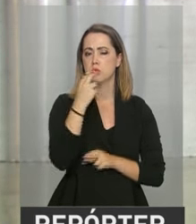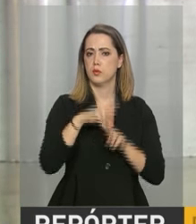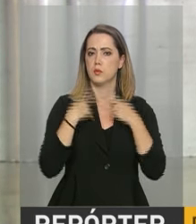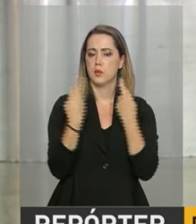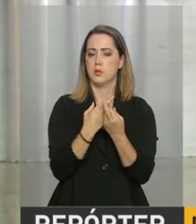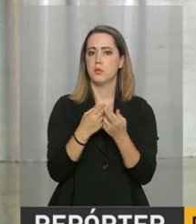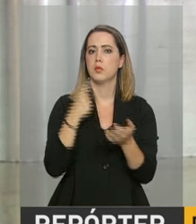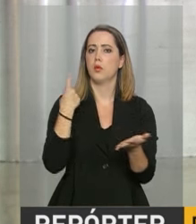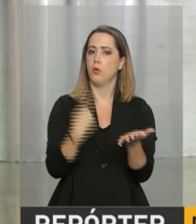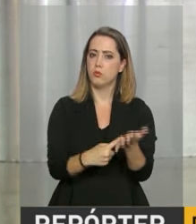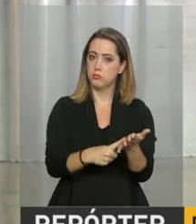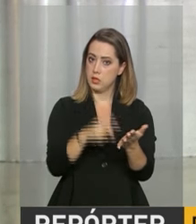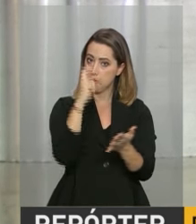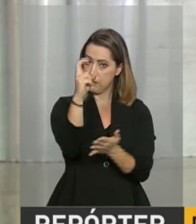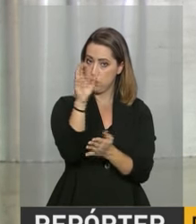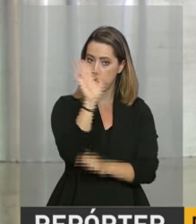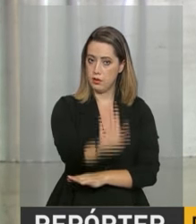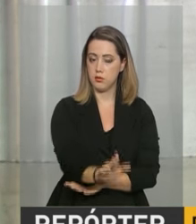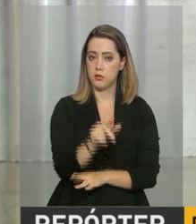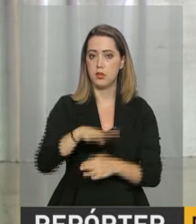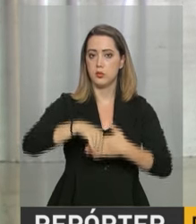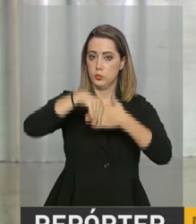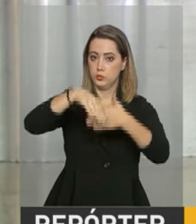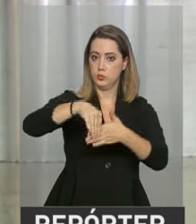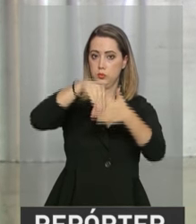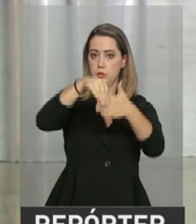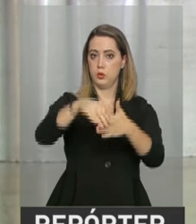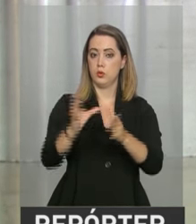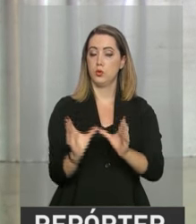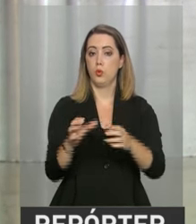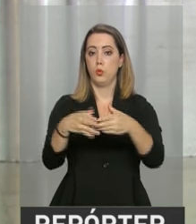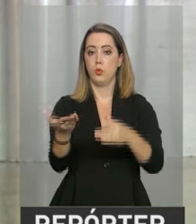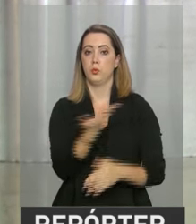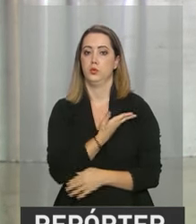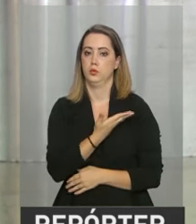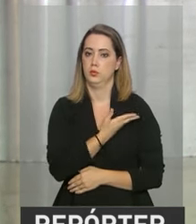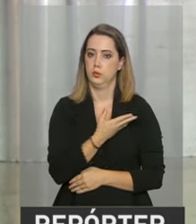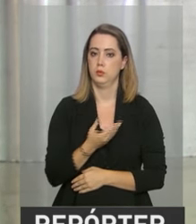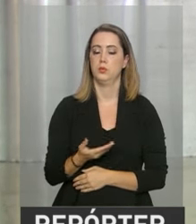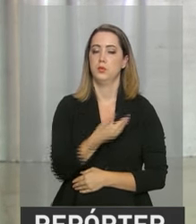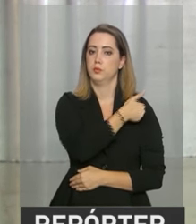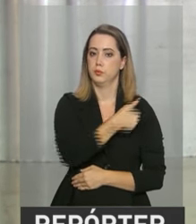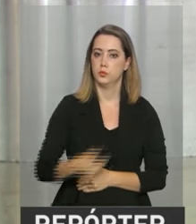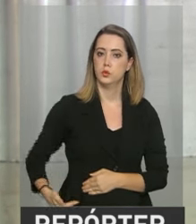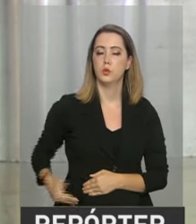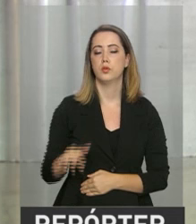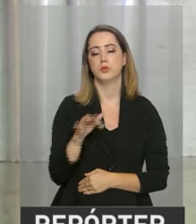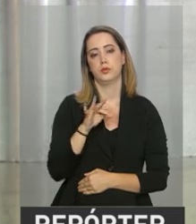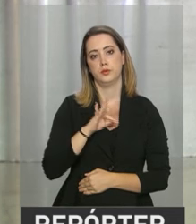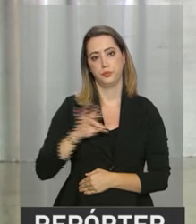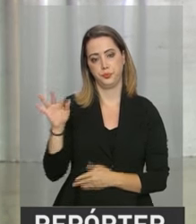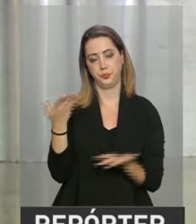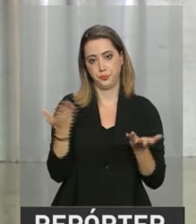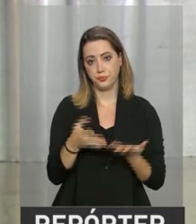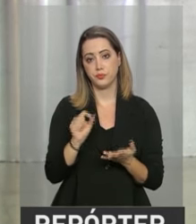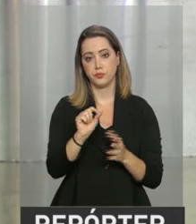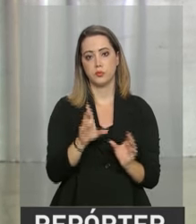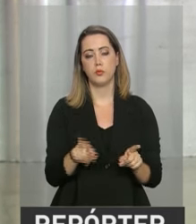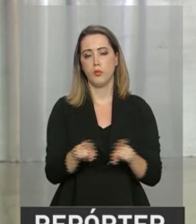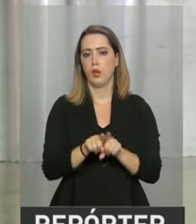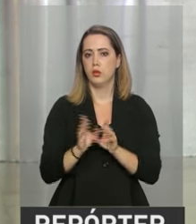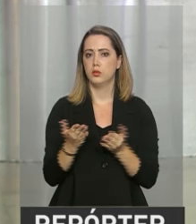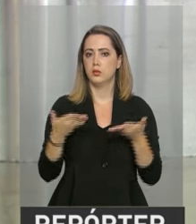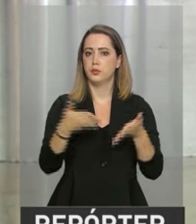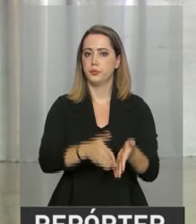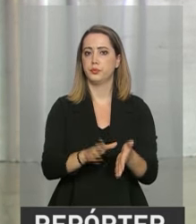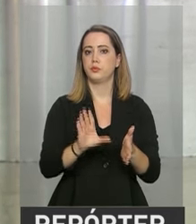para 5 horas da tarde é com líderes de partidos da base aliada no Congresso Nacional. Nesta reunião também participam o presidente